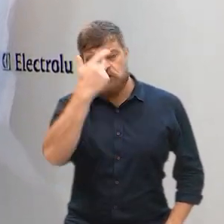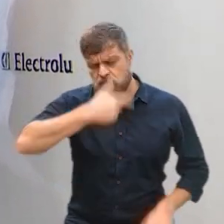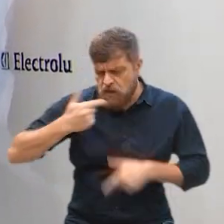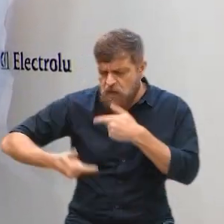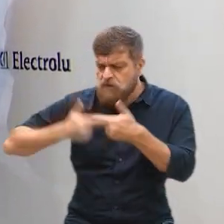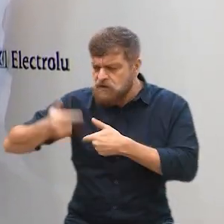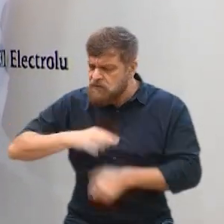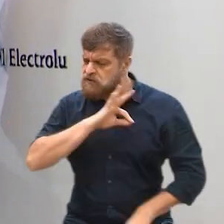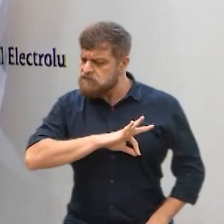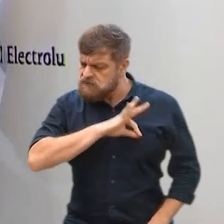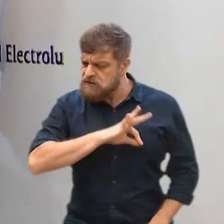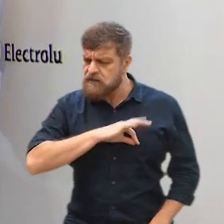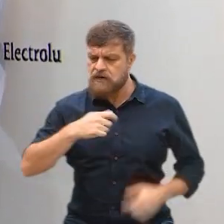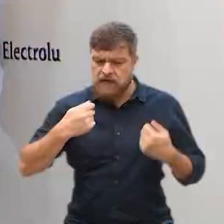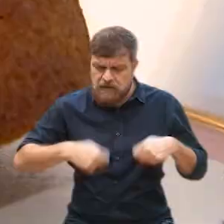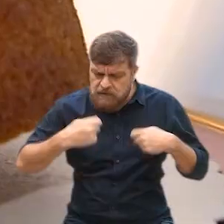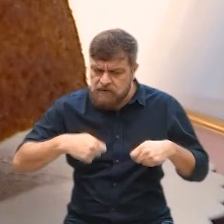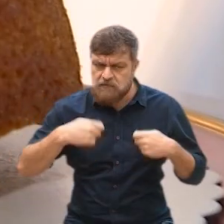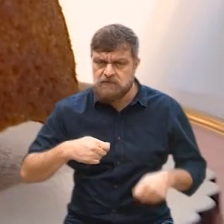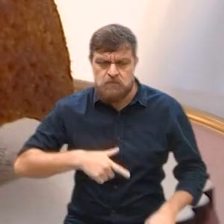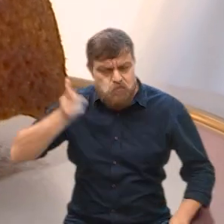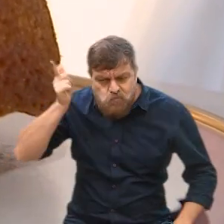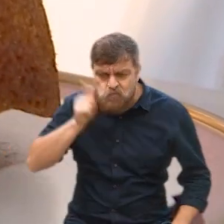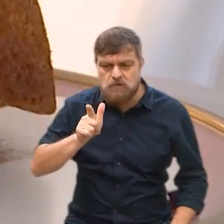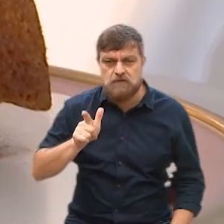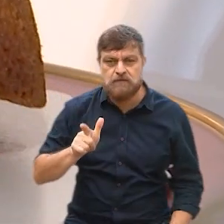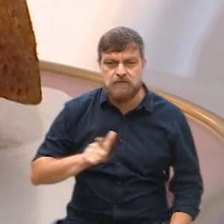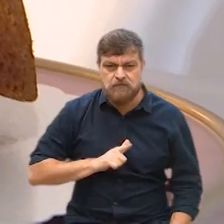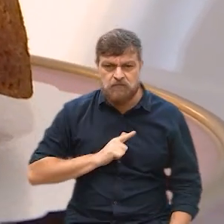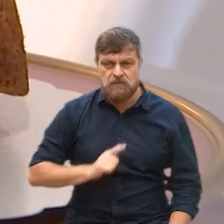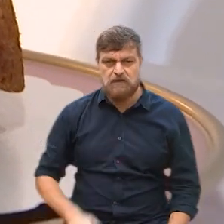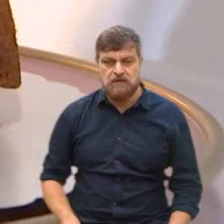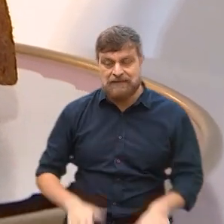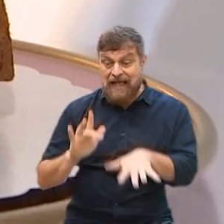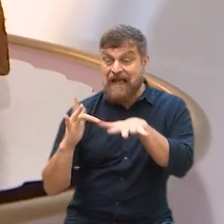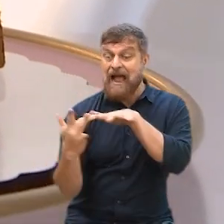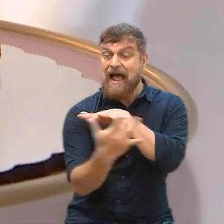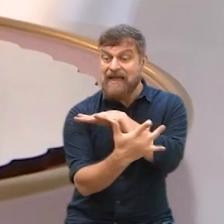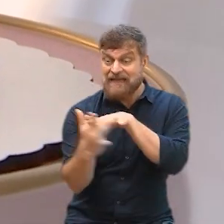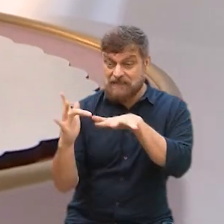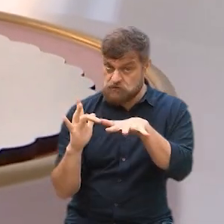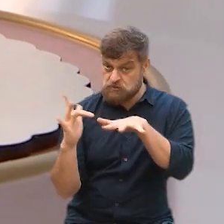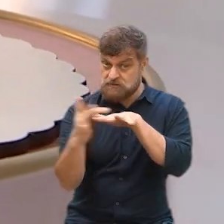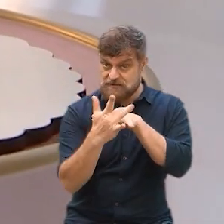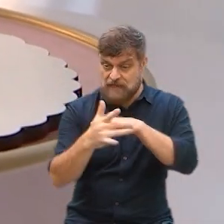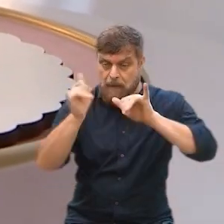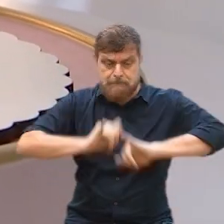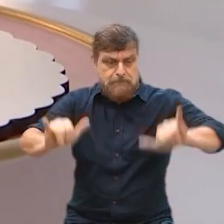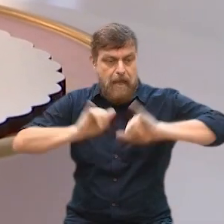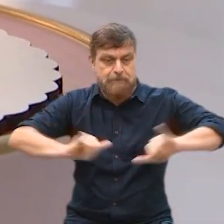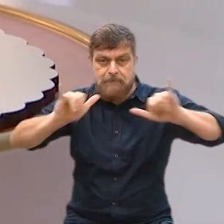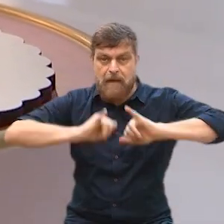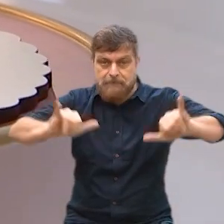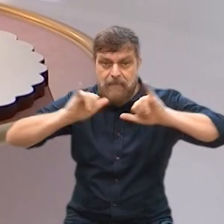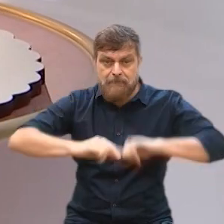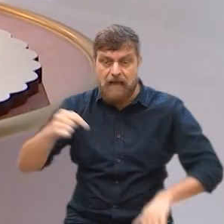sim algo que eu preciso investir. As redes sociais são ferramentas de trabalho para a divulgação do que é